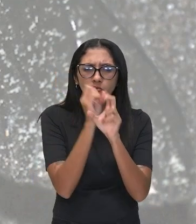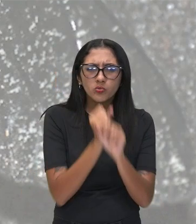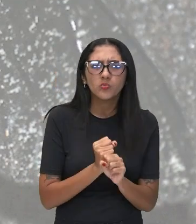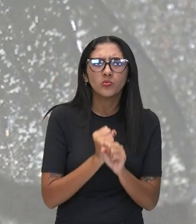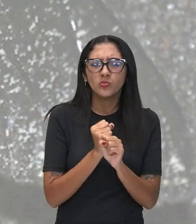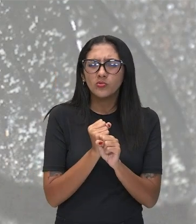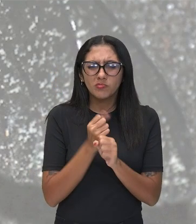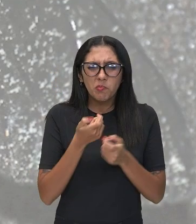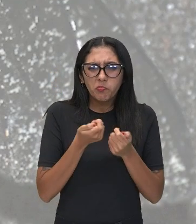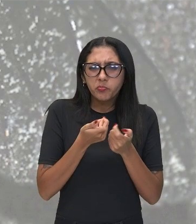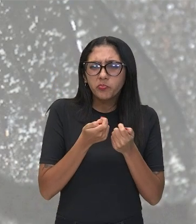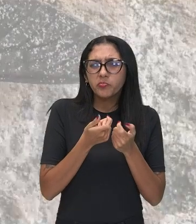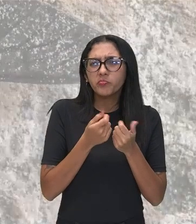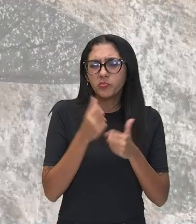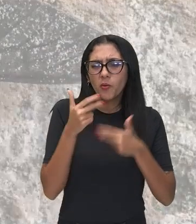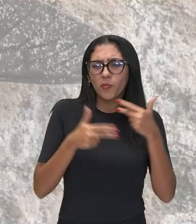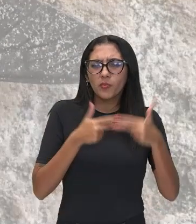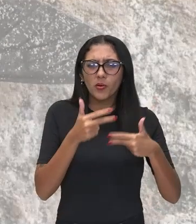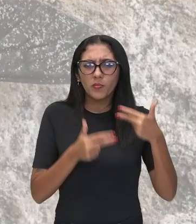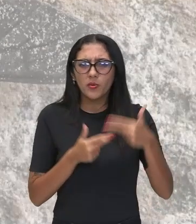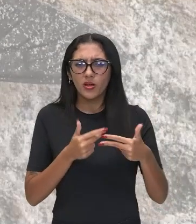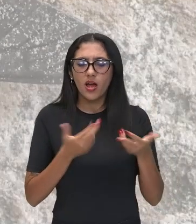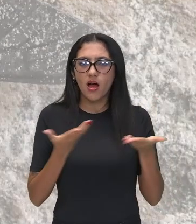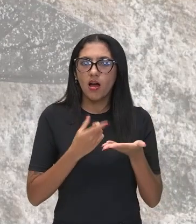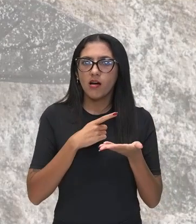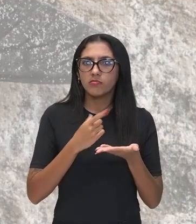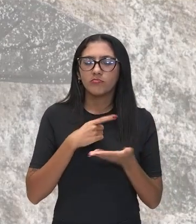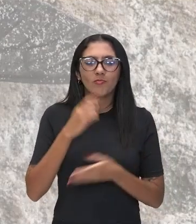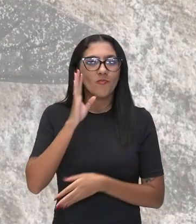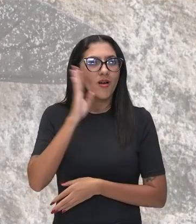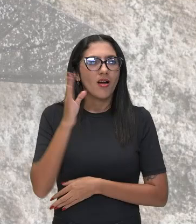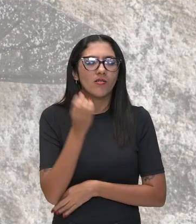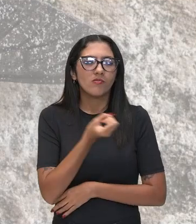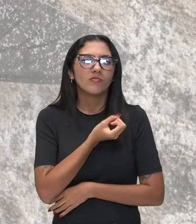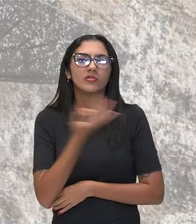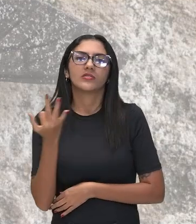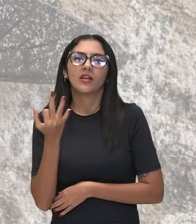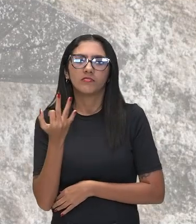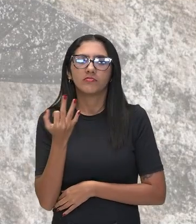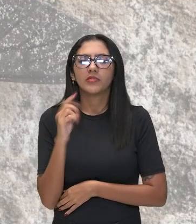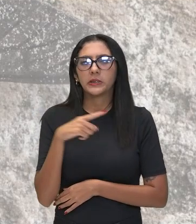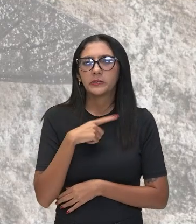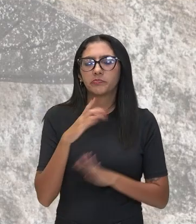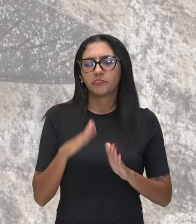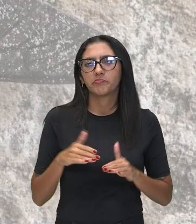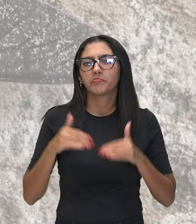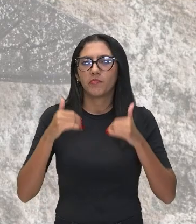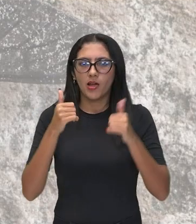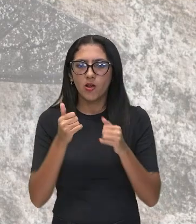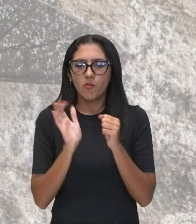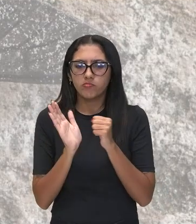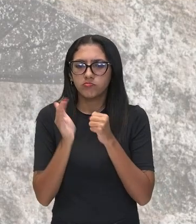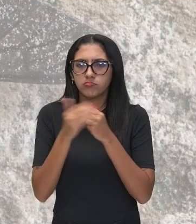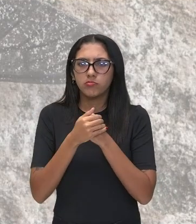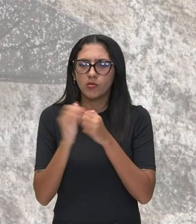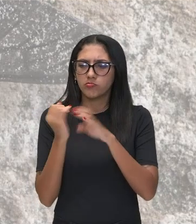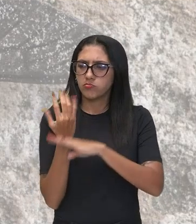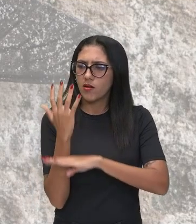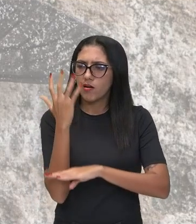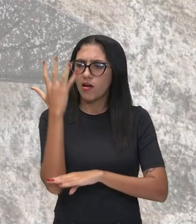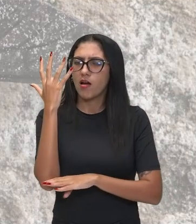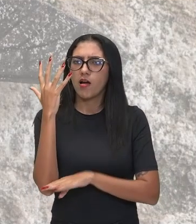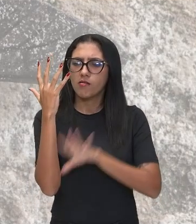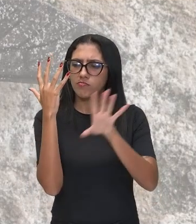devido à seleção natural, tornaram-se mais predominantes, pois estavam melhor camuflados contra os troncos